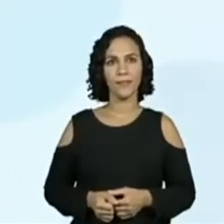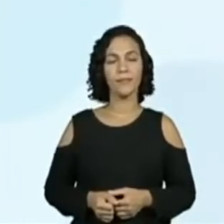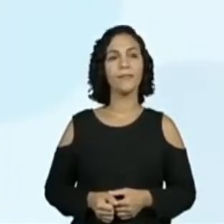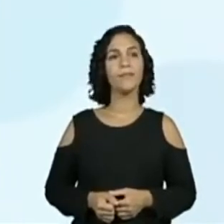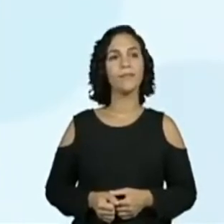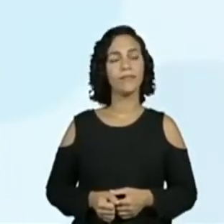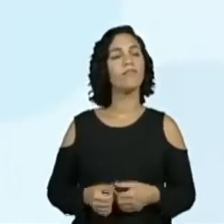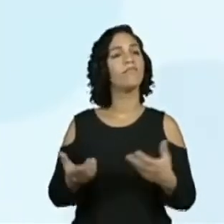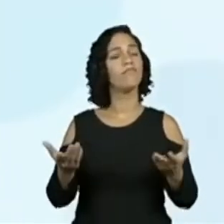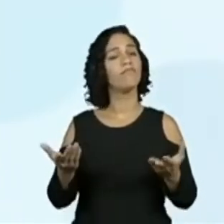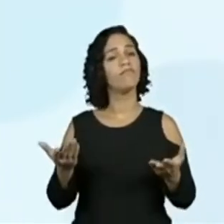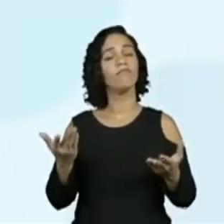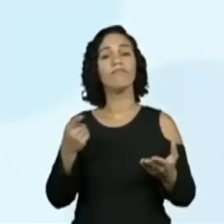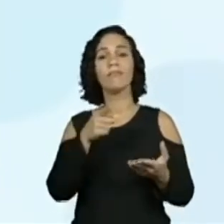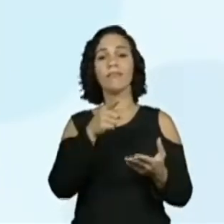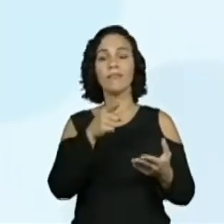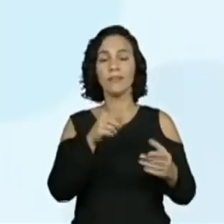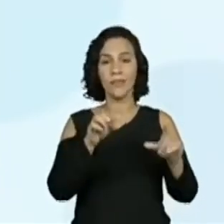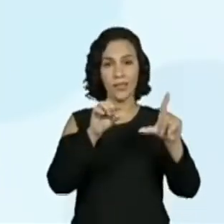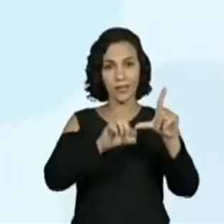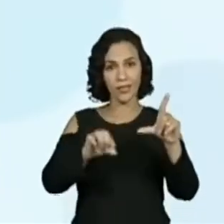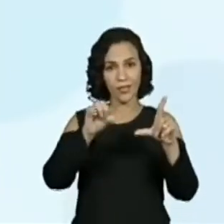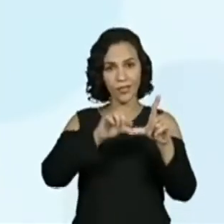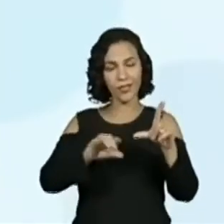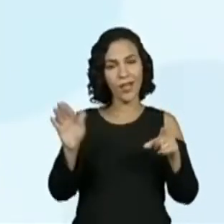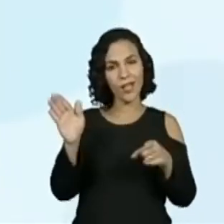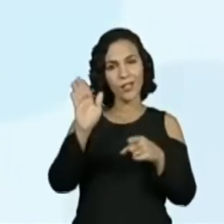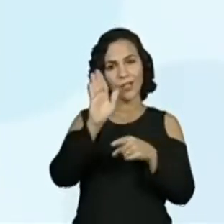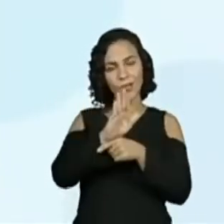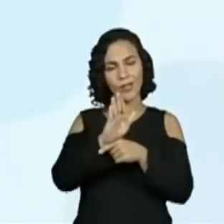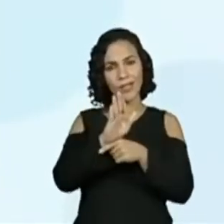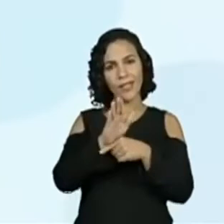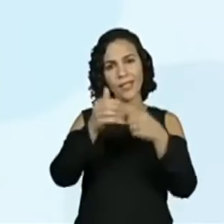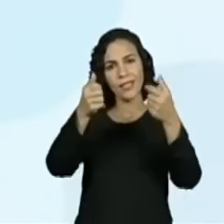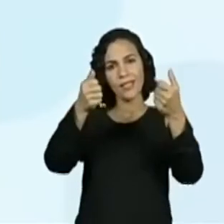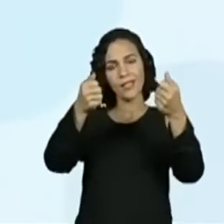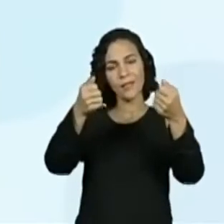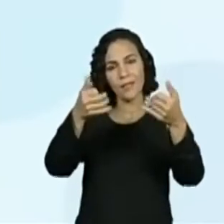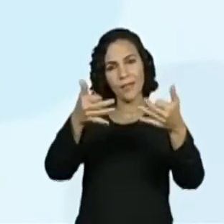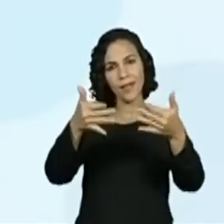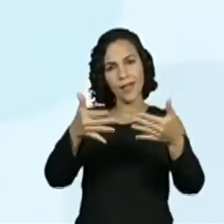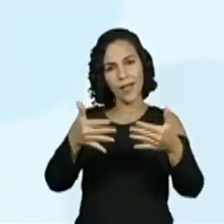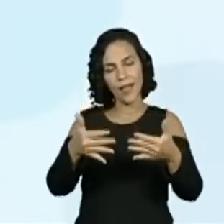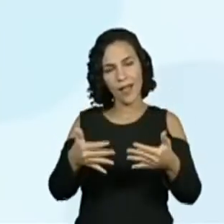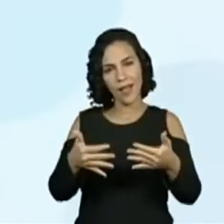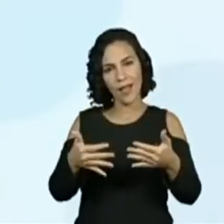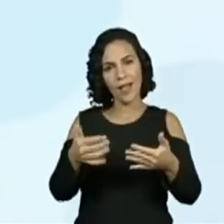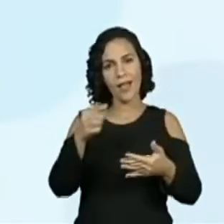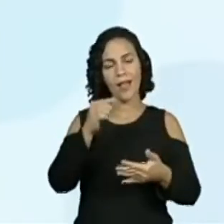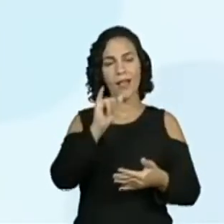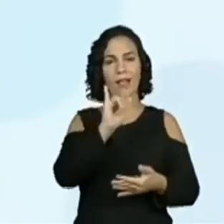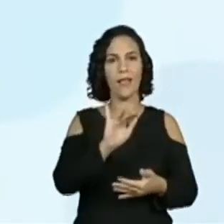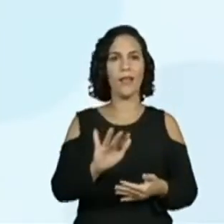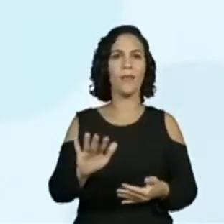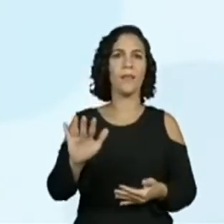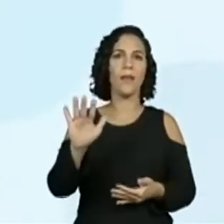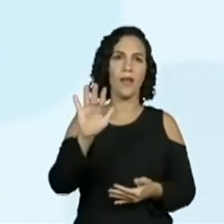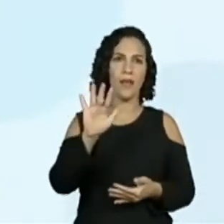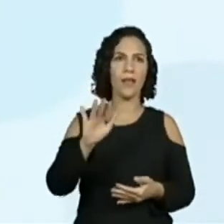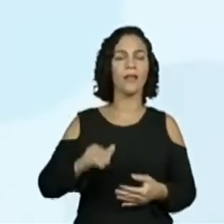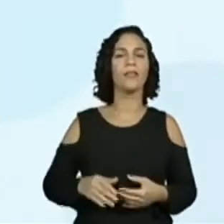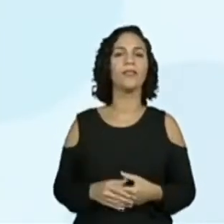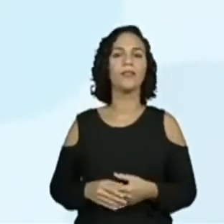Vamos lá explicar. Vamos colocar a imagem? A imagem fica melhor. Eu acho que fica uma forma que dá para abranger tanto o